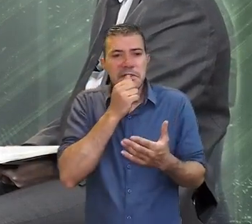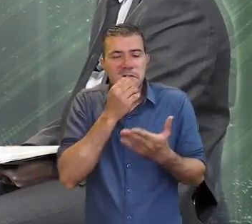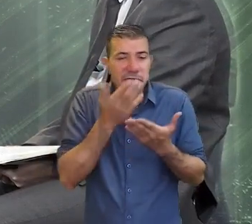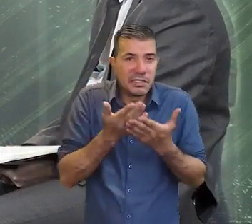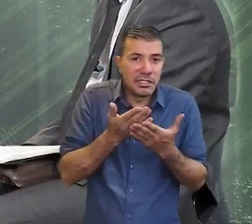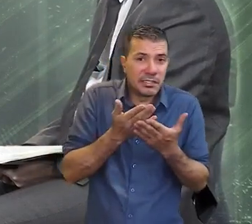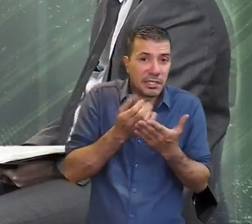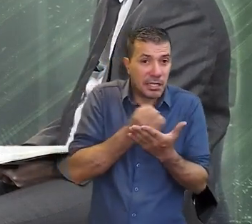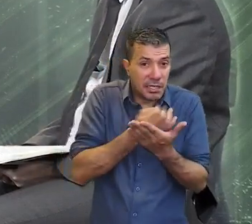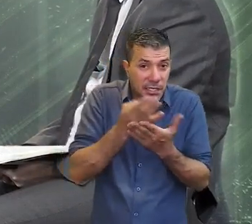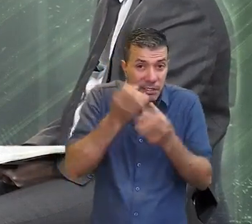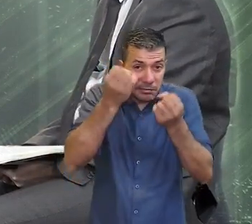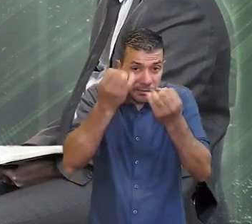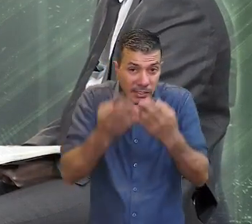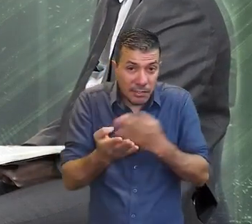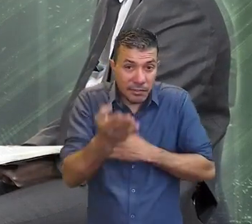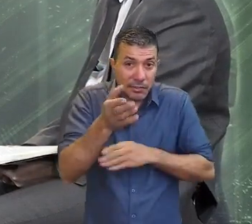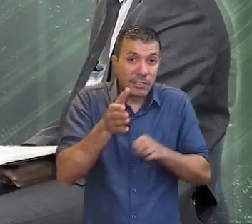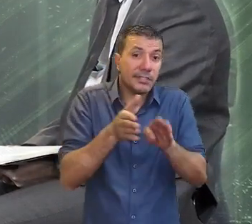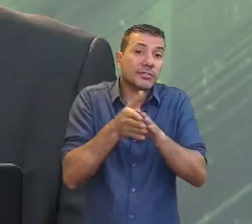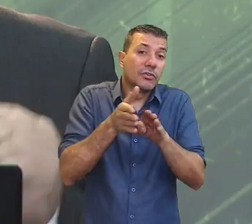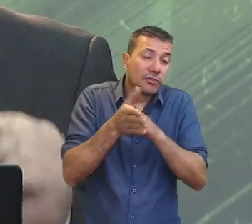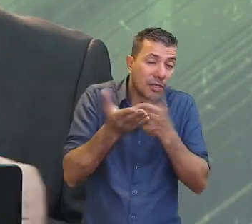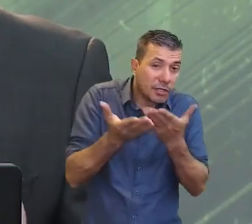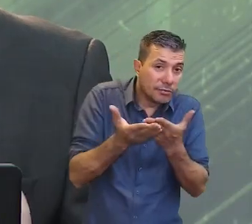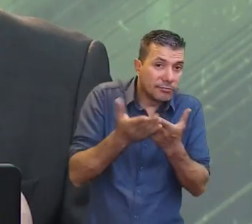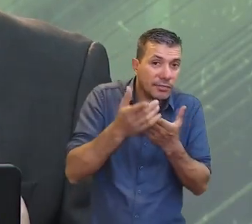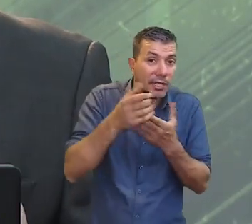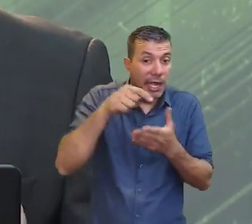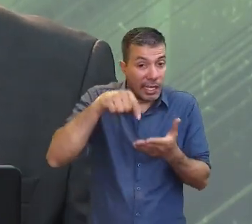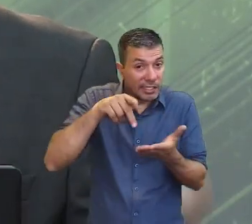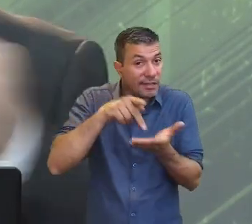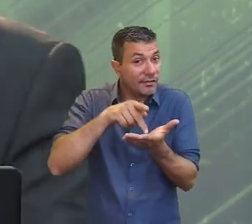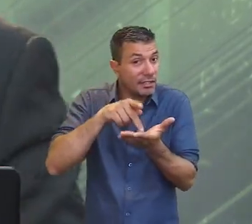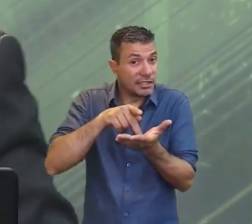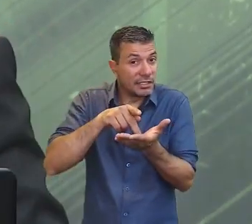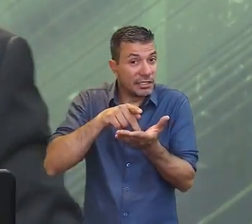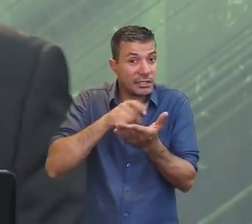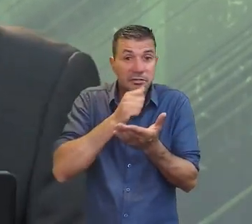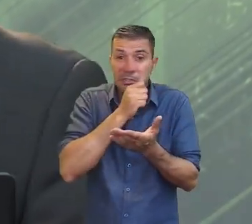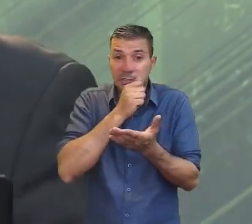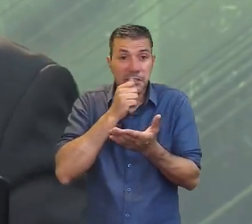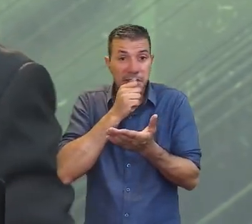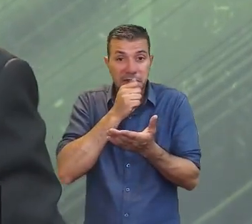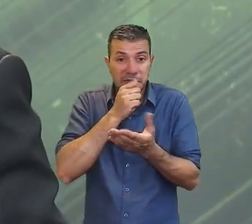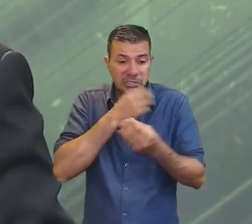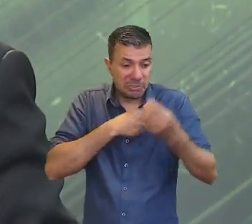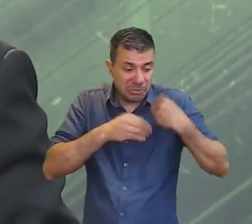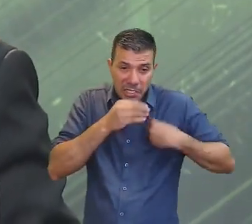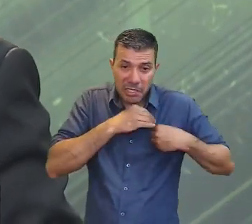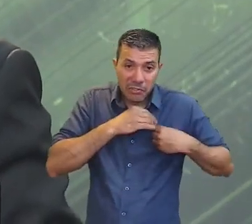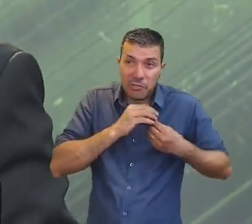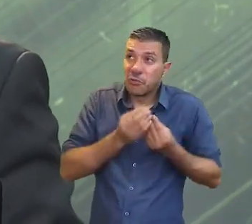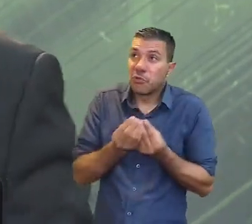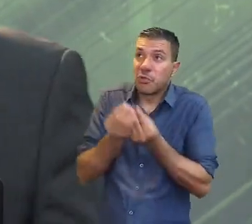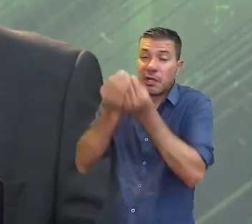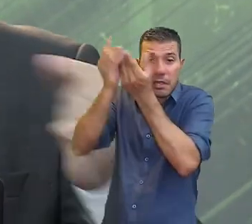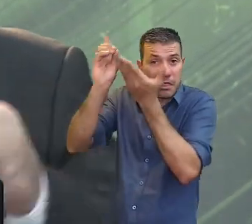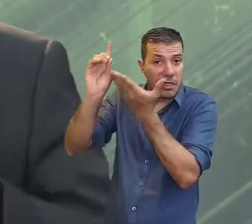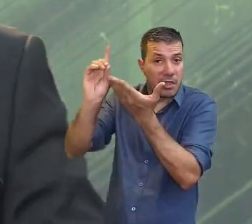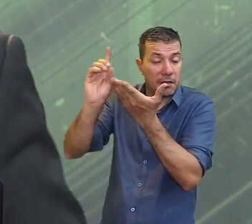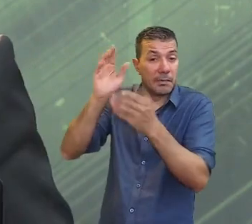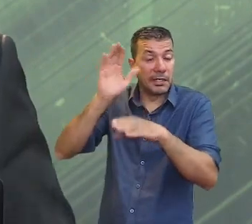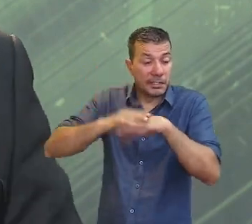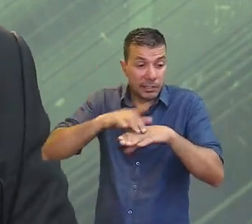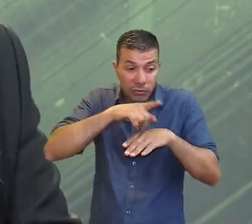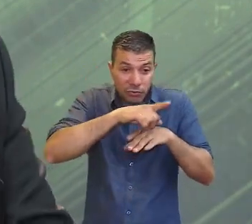Tem uma lição para dar para vocês aqui, para ensinar para vocês. Aqui, na verdade, não era um sacrifício que o pecador oferecia a Deus, né? Como o senhor mencionou, mas sim